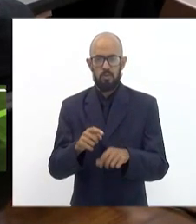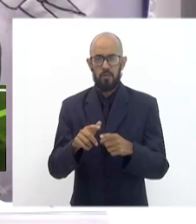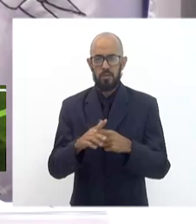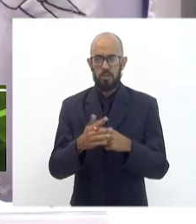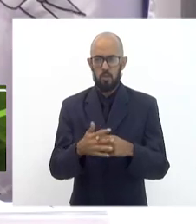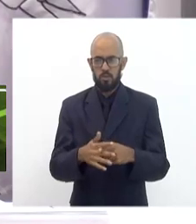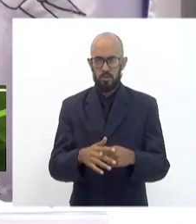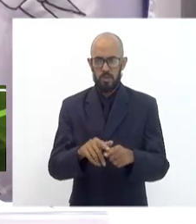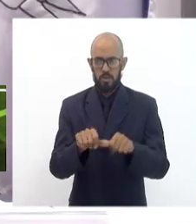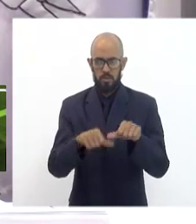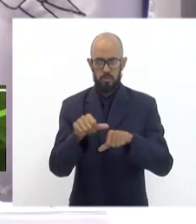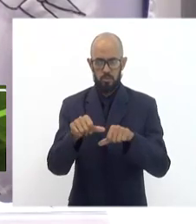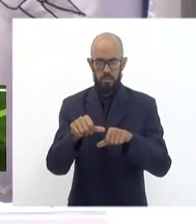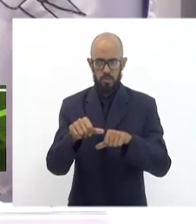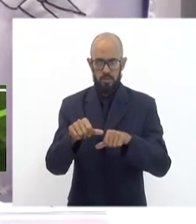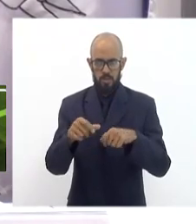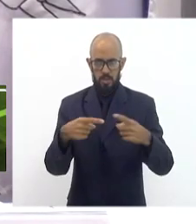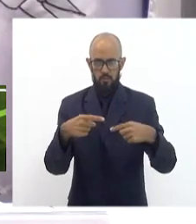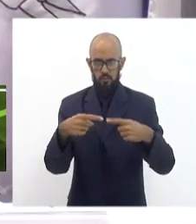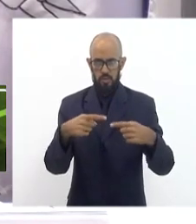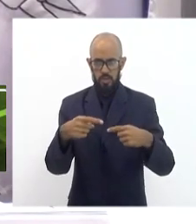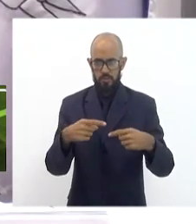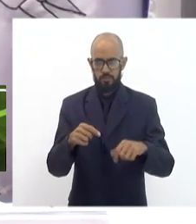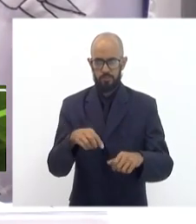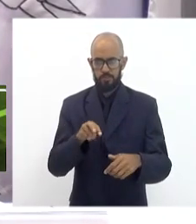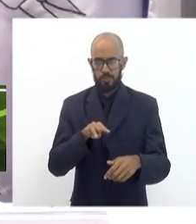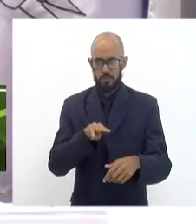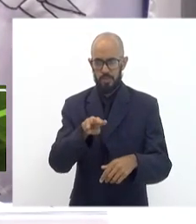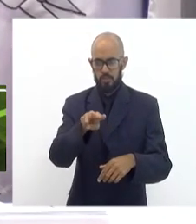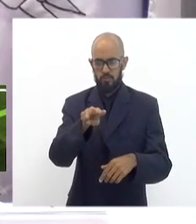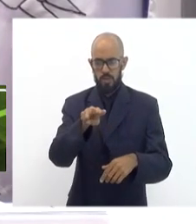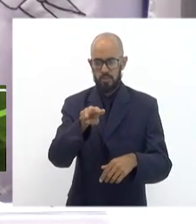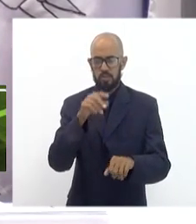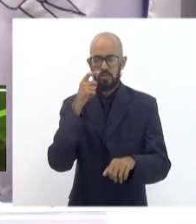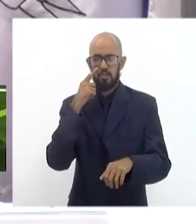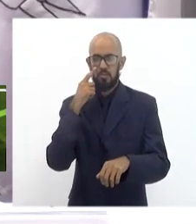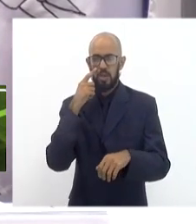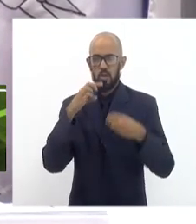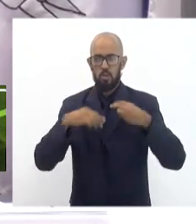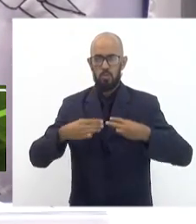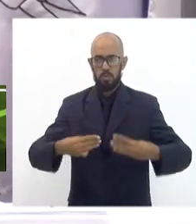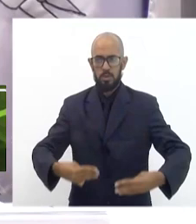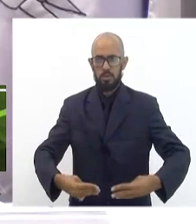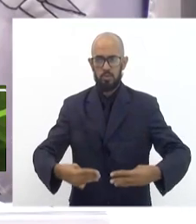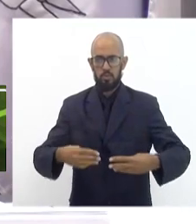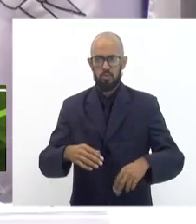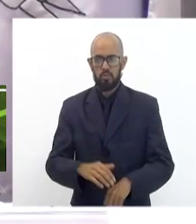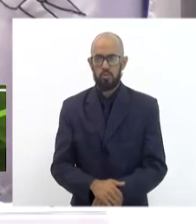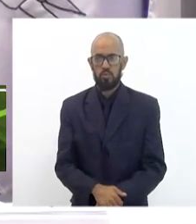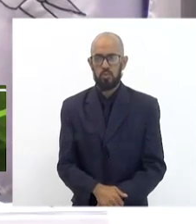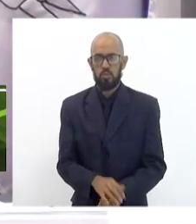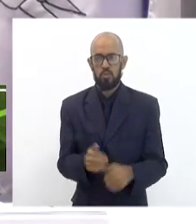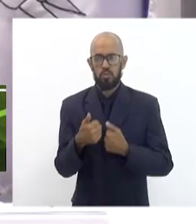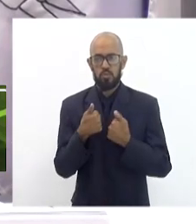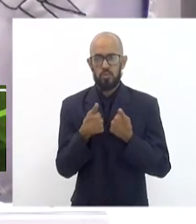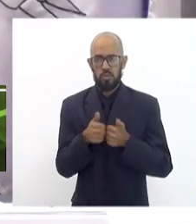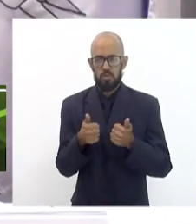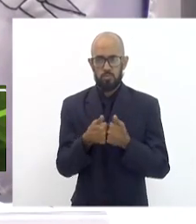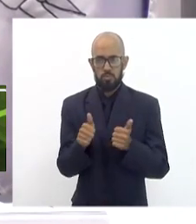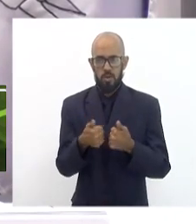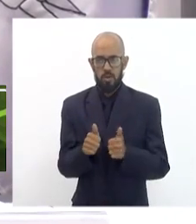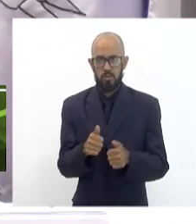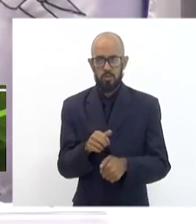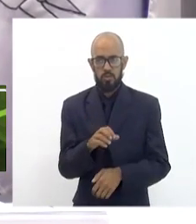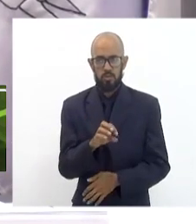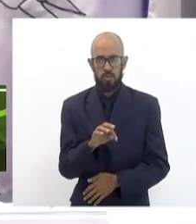tadinha das três faixas a ver com o Ministro dos Transportes